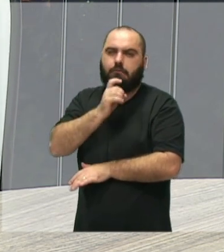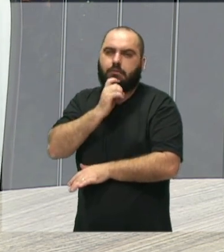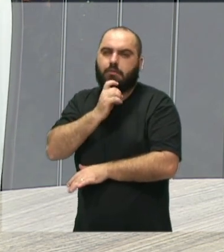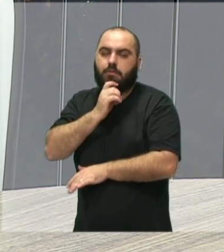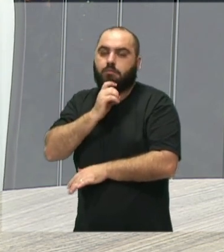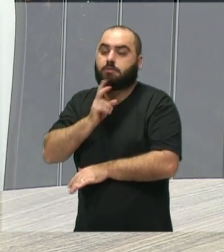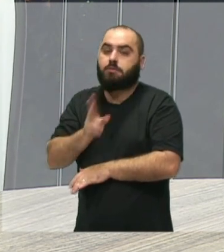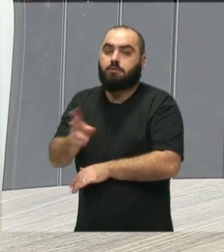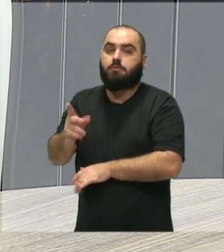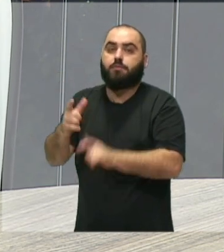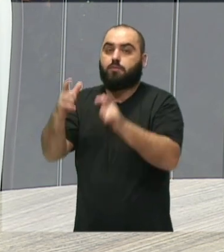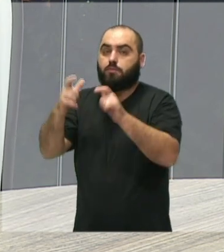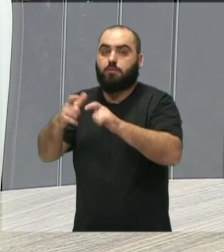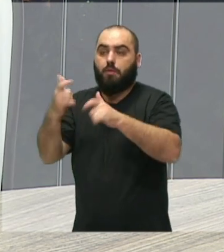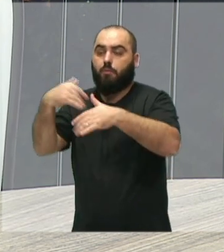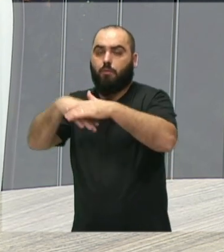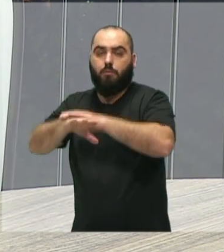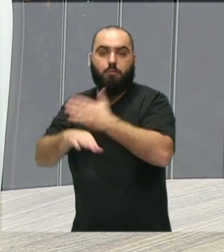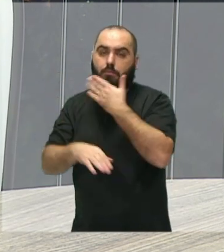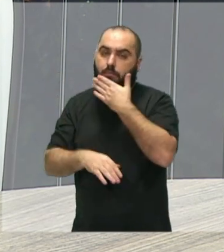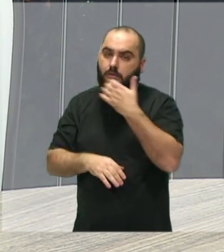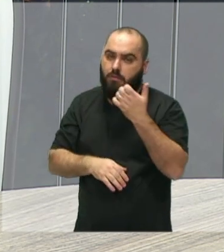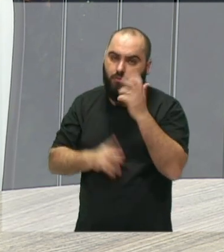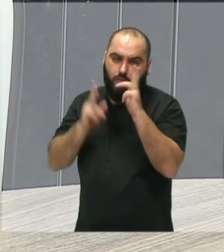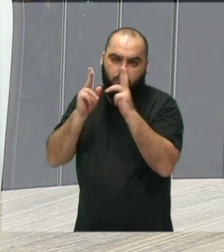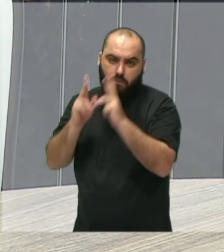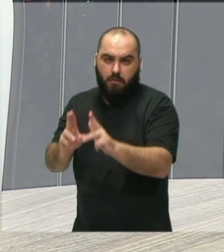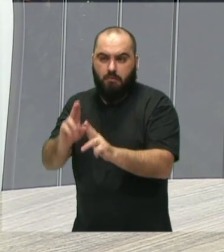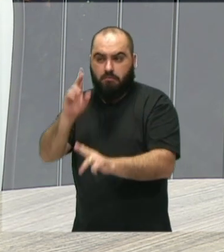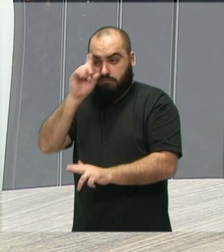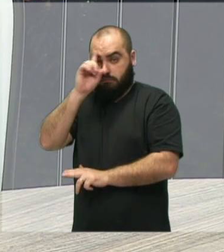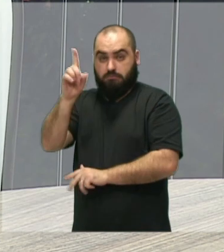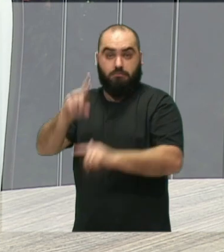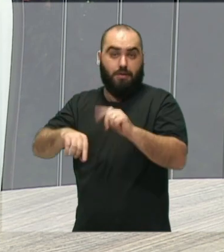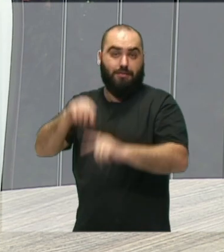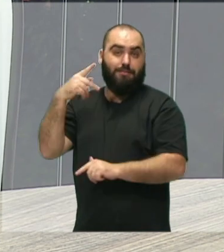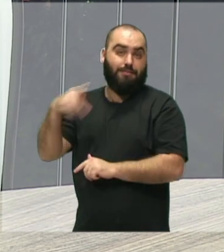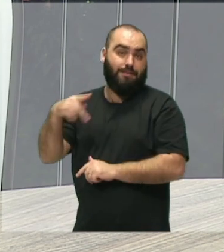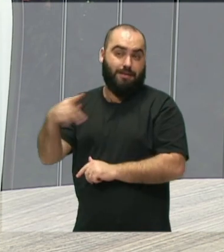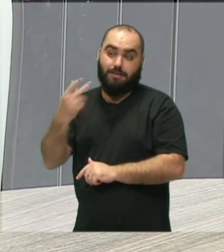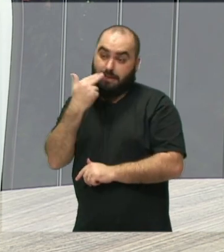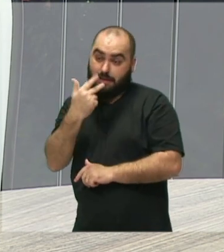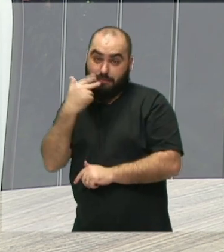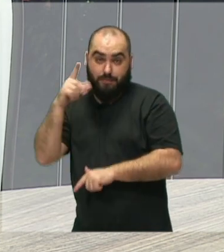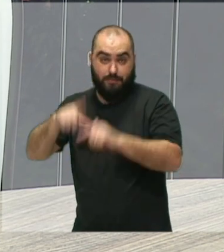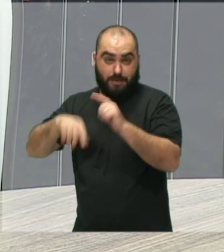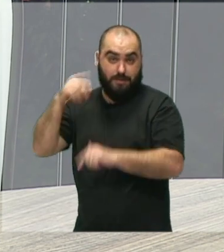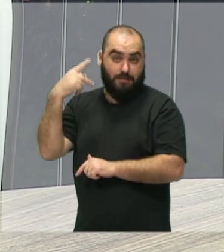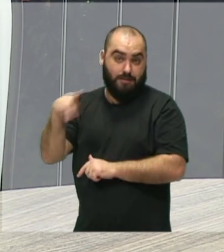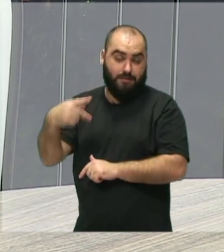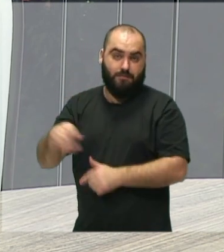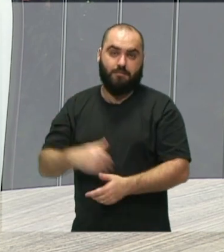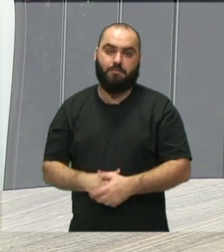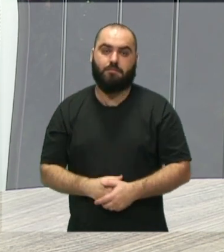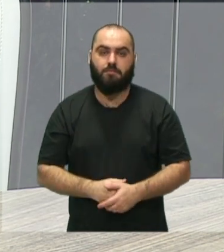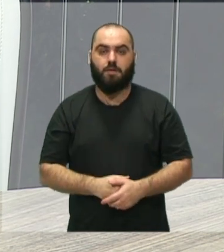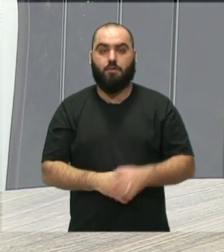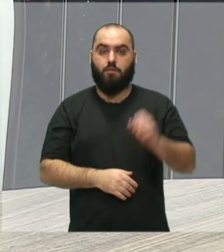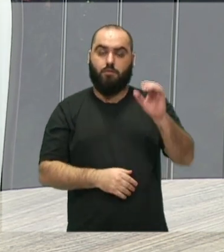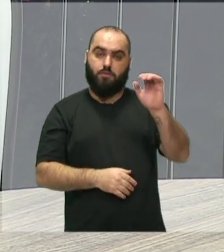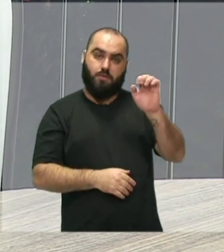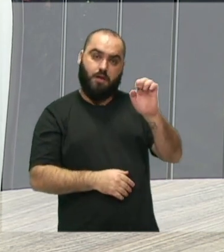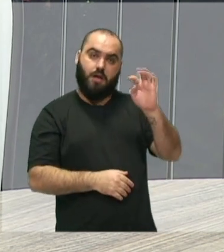eles acondicionados da melhor forma, de acordo com a tipologia de material que eles têm. Então, por exemplo, os de